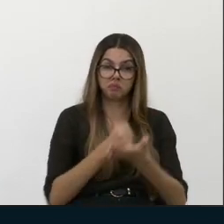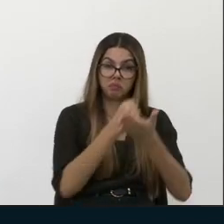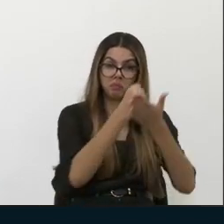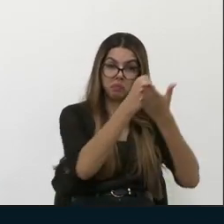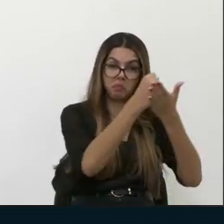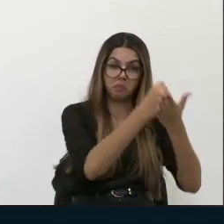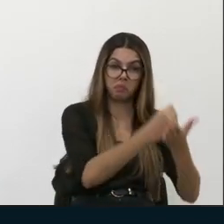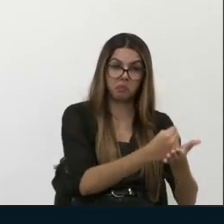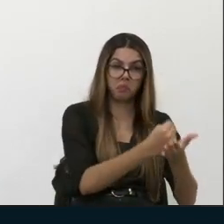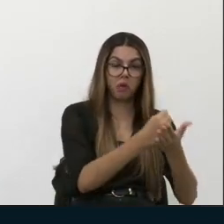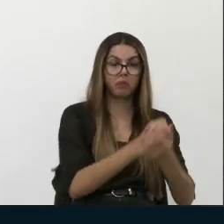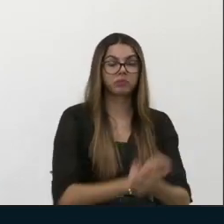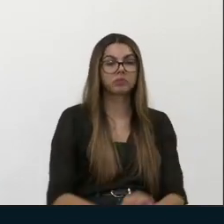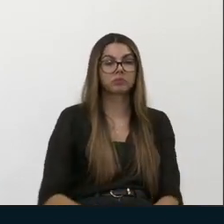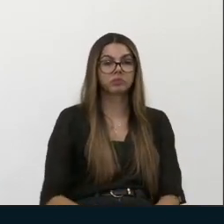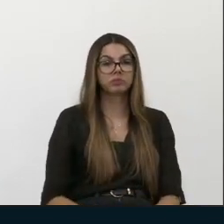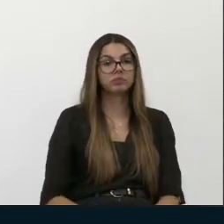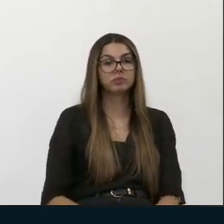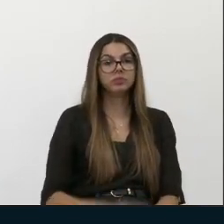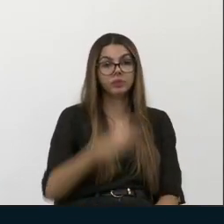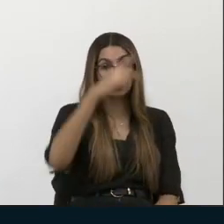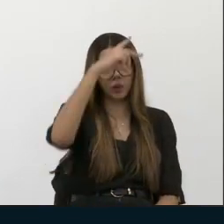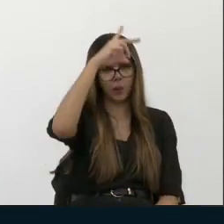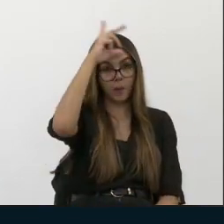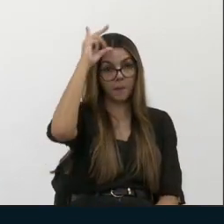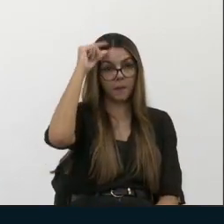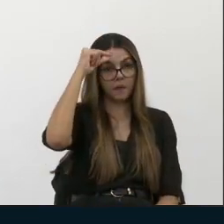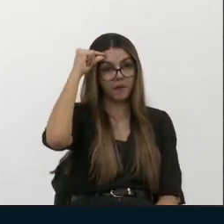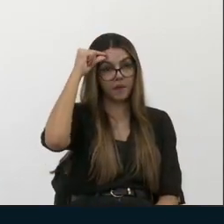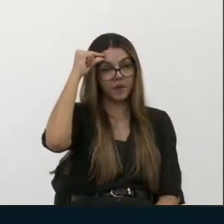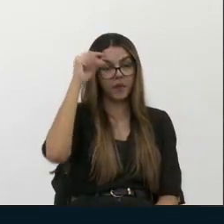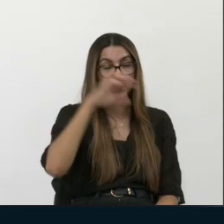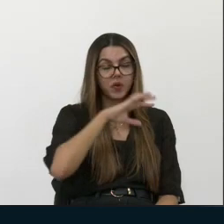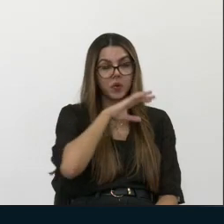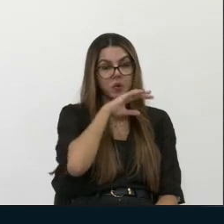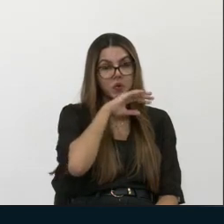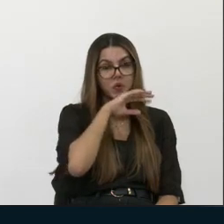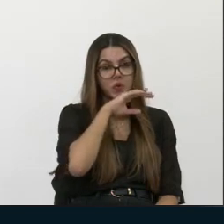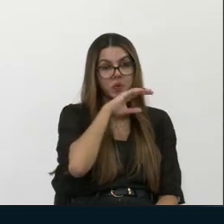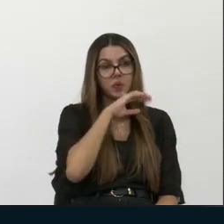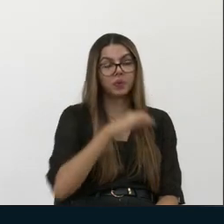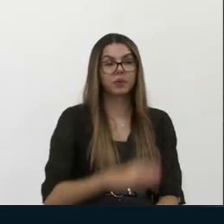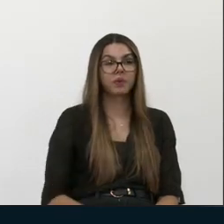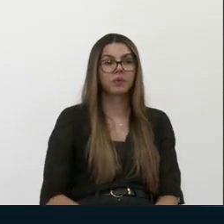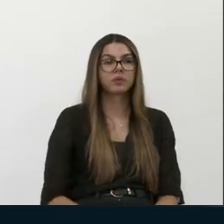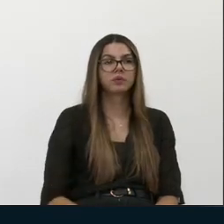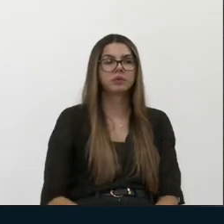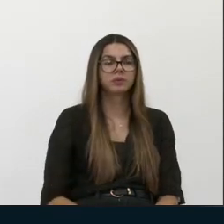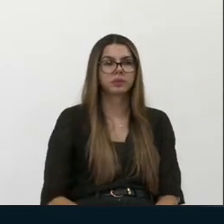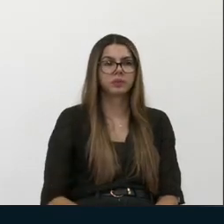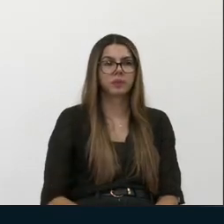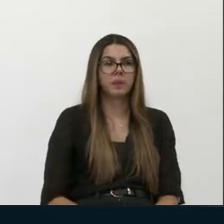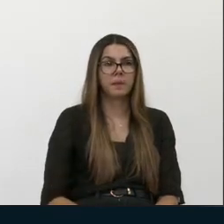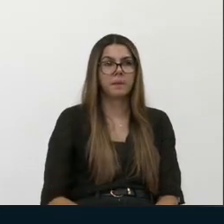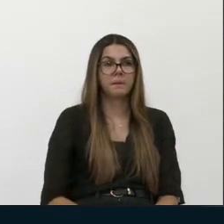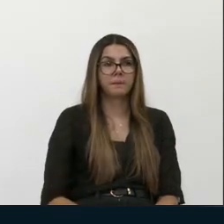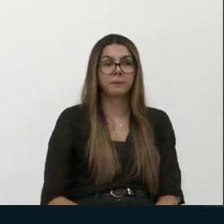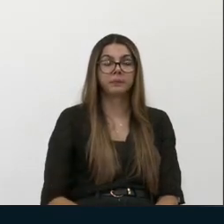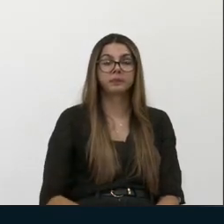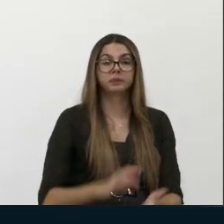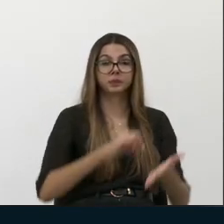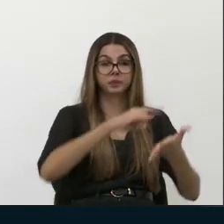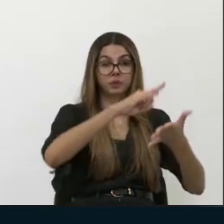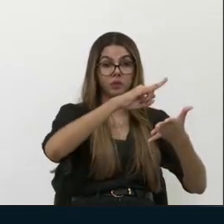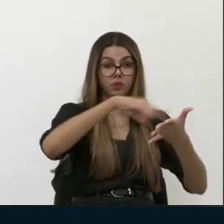devolvido por incompetência do atual governo, por falta de projeto do atual governo. É só pegar, viu, vereador Lauri? Faz o requerimento de